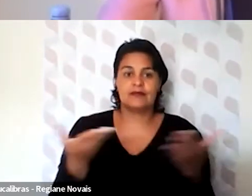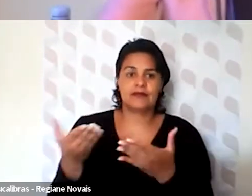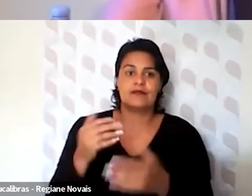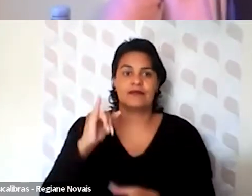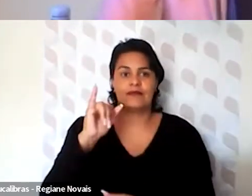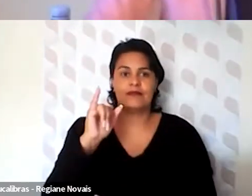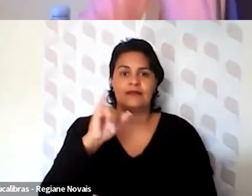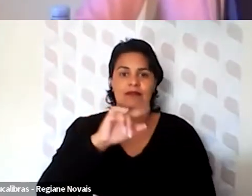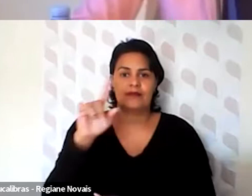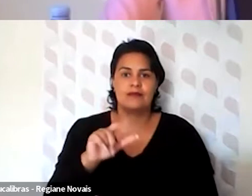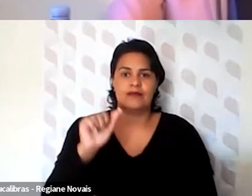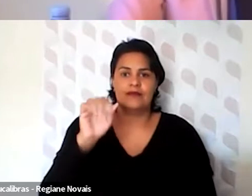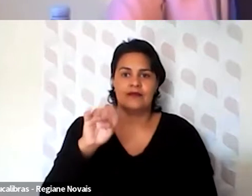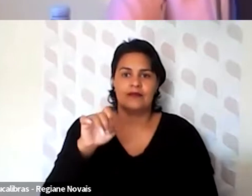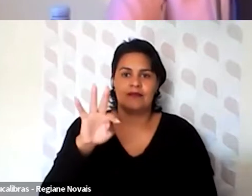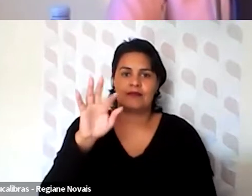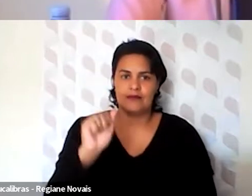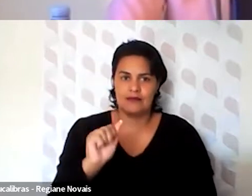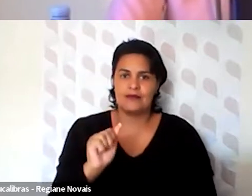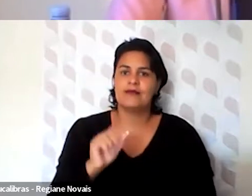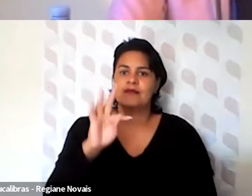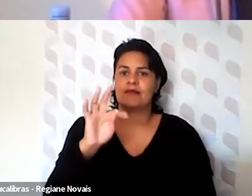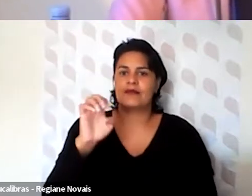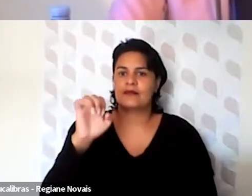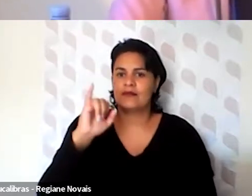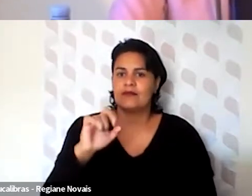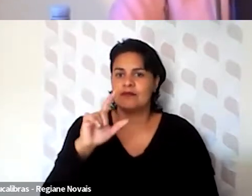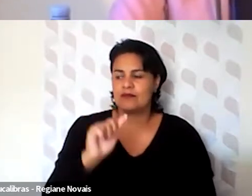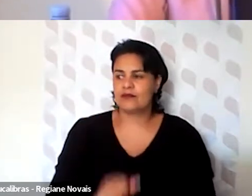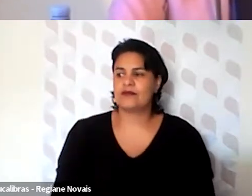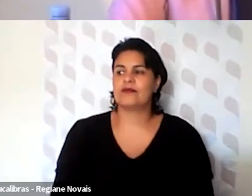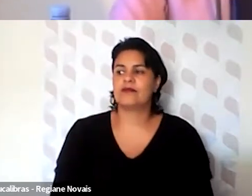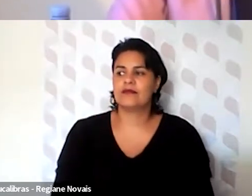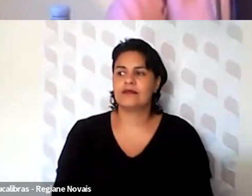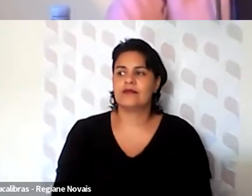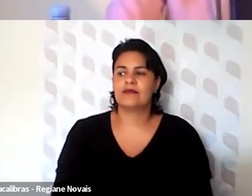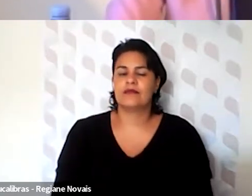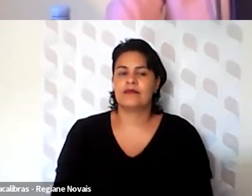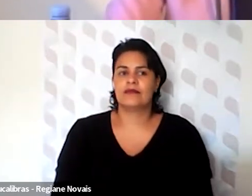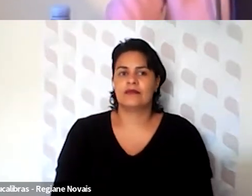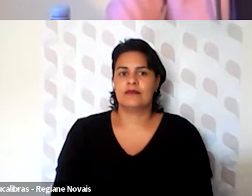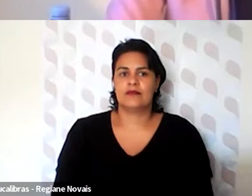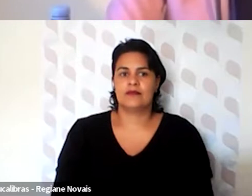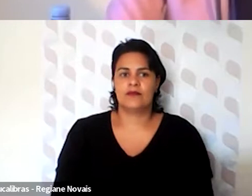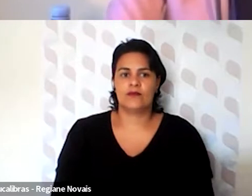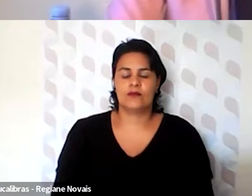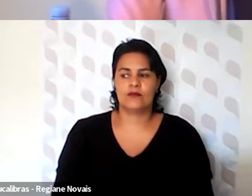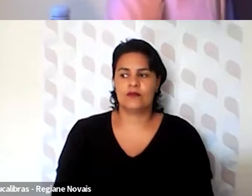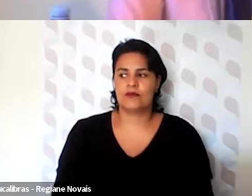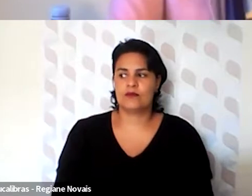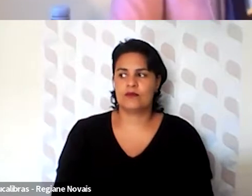conseillère du CEBRI, qui est le Centre brésilien de relations internationales, et également ancienne ministre de l'Environnement de 2010 à